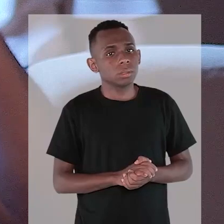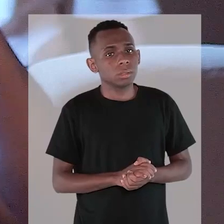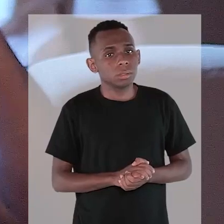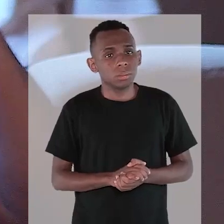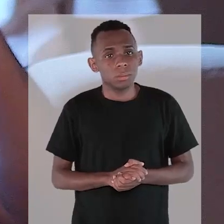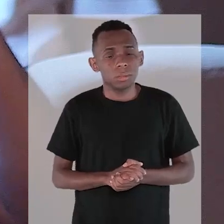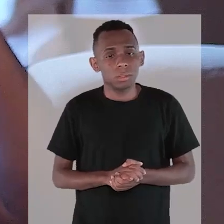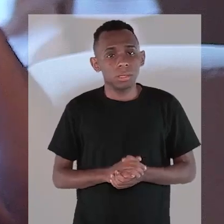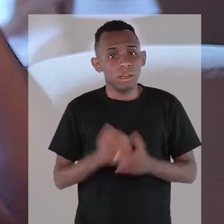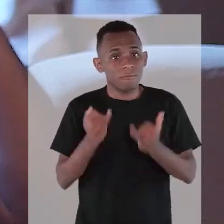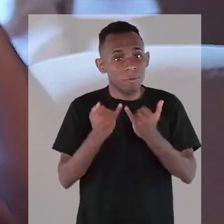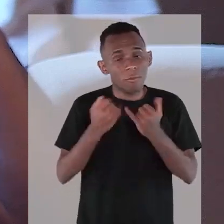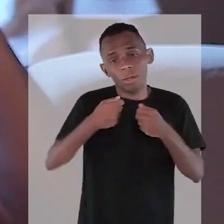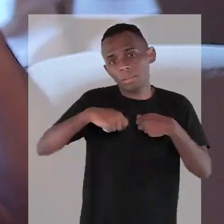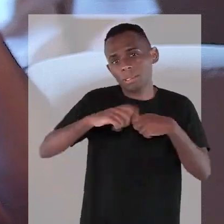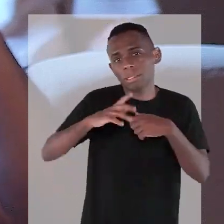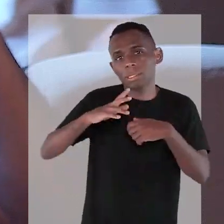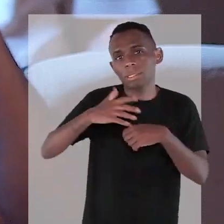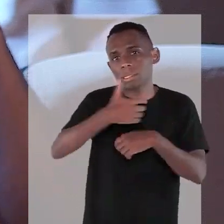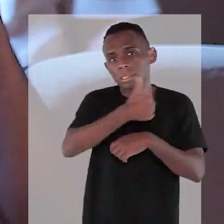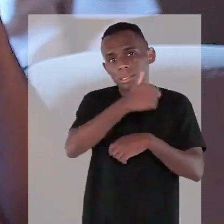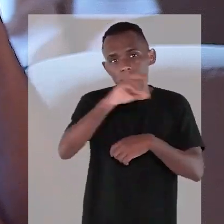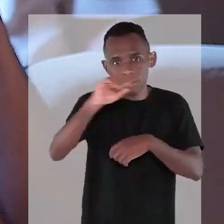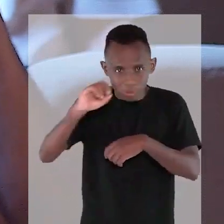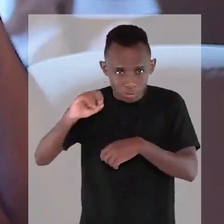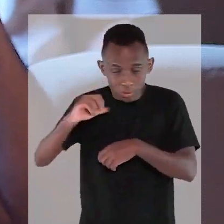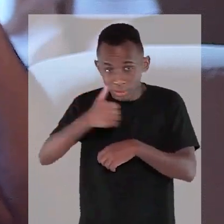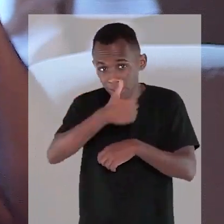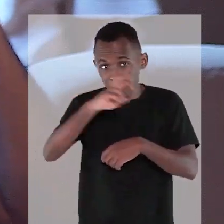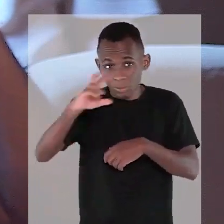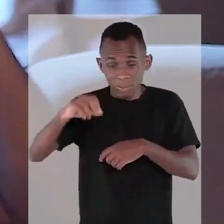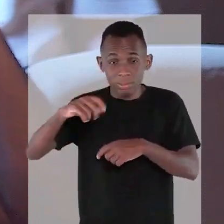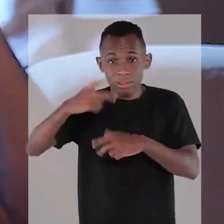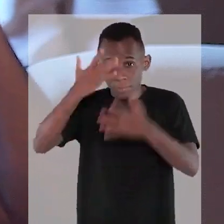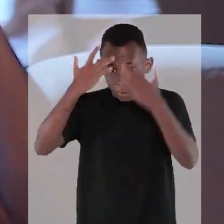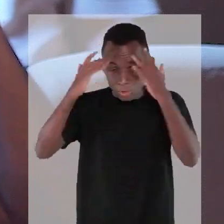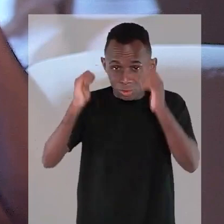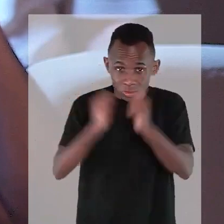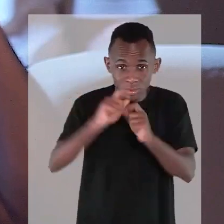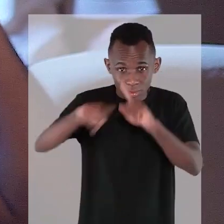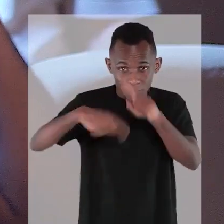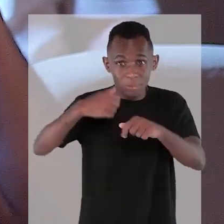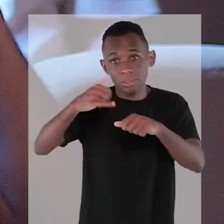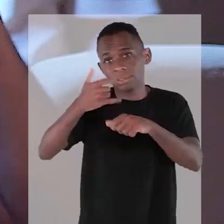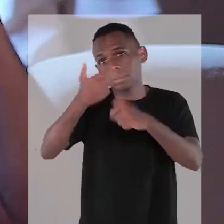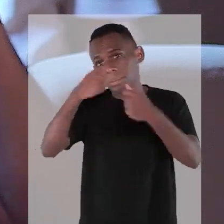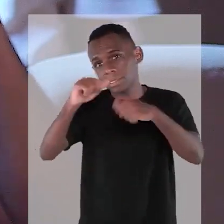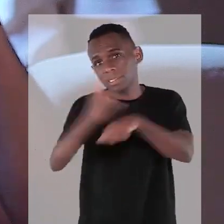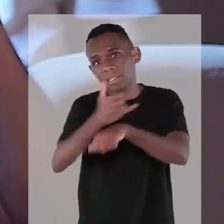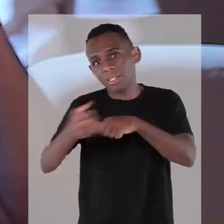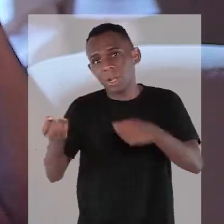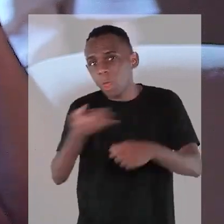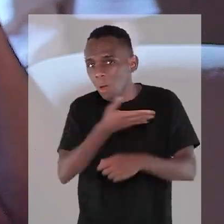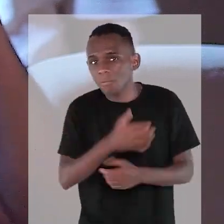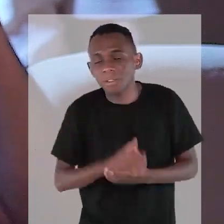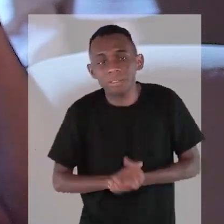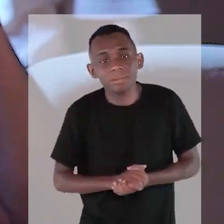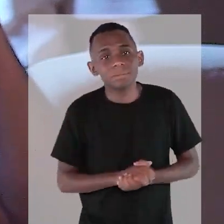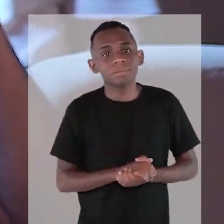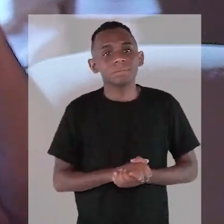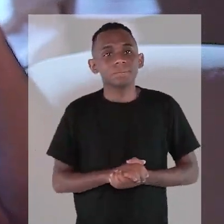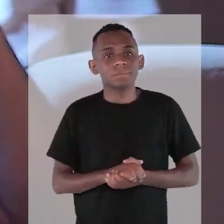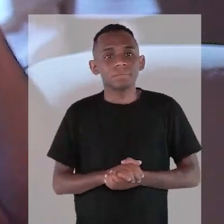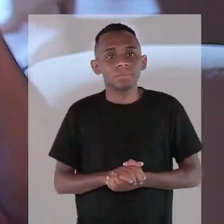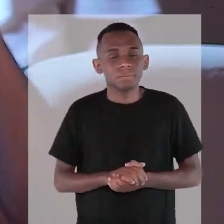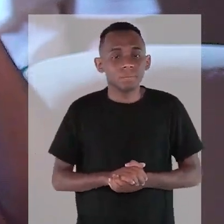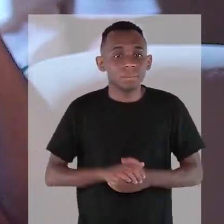150 pessoas. Depois disso, a gente precisa de outras elaborações. E aí, nesse local, quando a gente começa a elaborar a